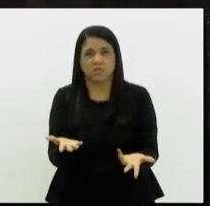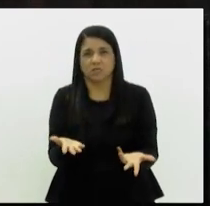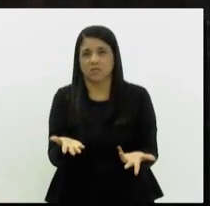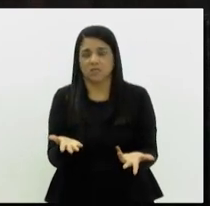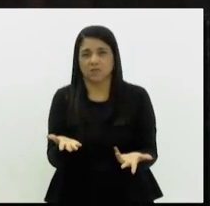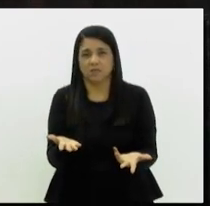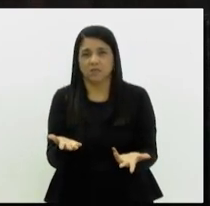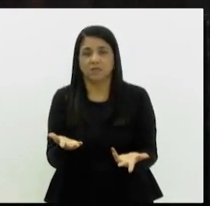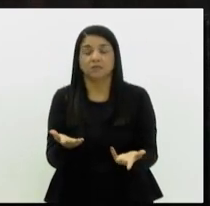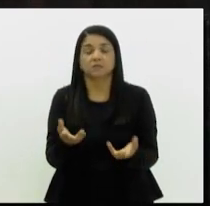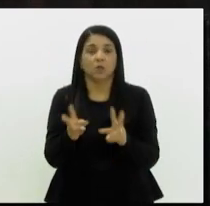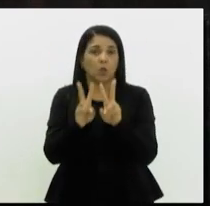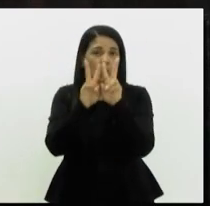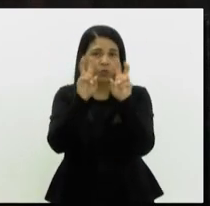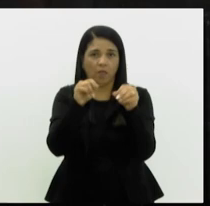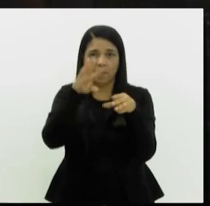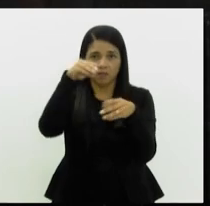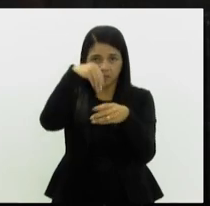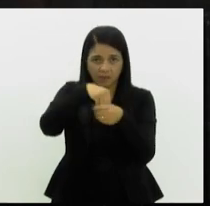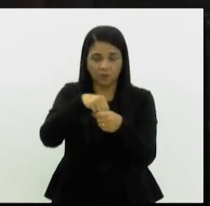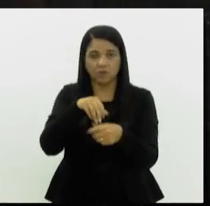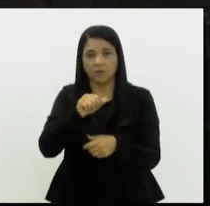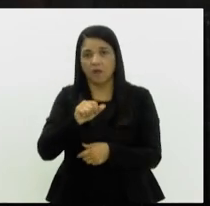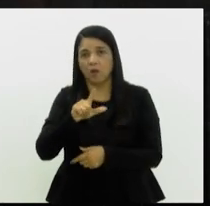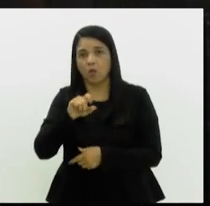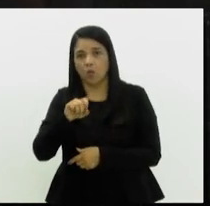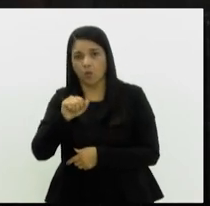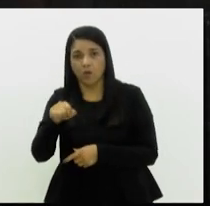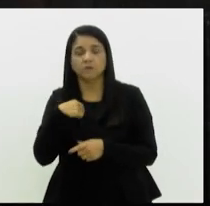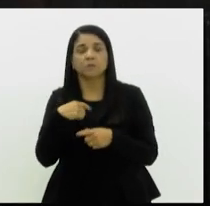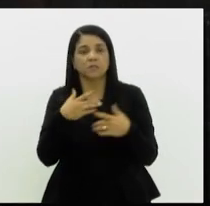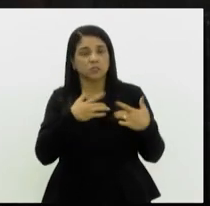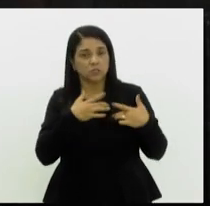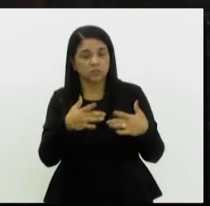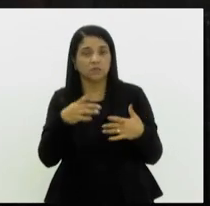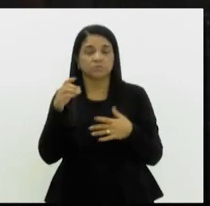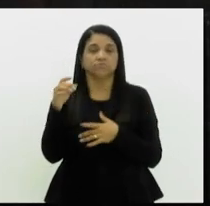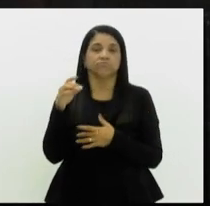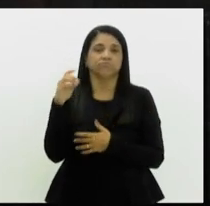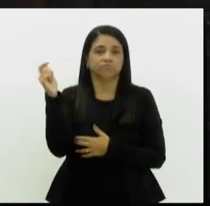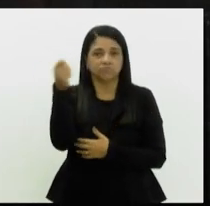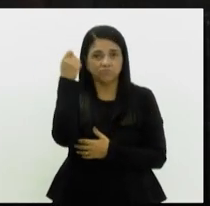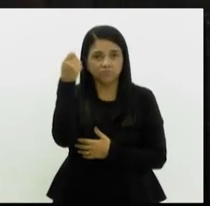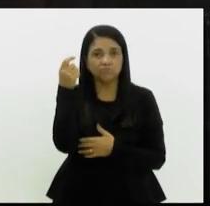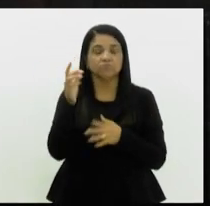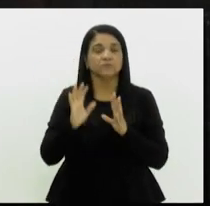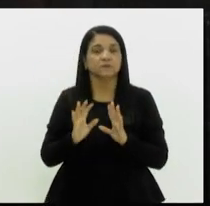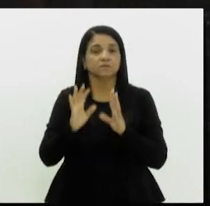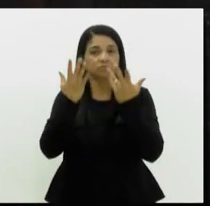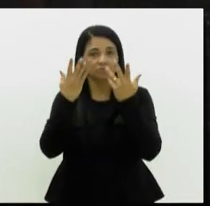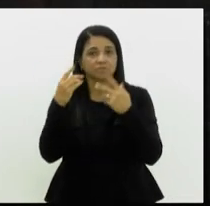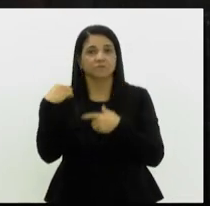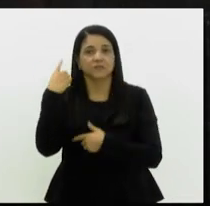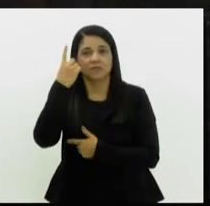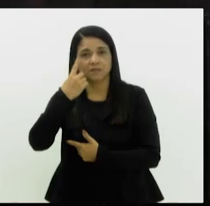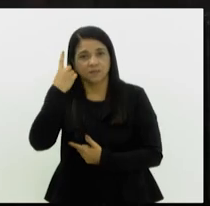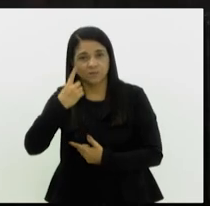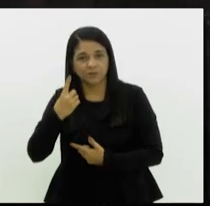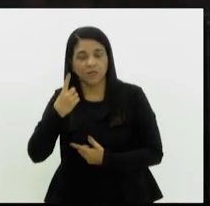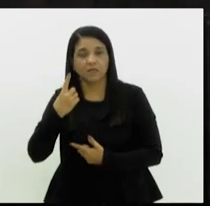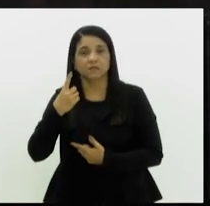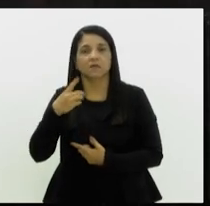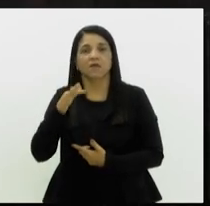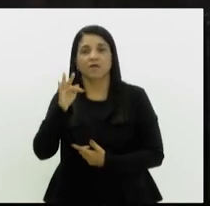tema na LOA que se avizinha, queremos prestar solidariedade ao Rio Grande do Sul, saudamos, aproveitamos também para saudar a deputada